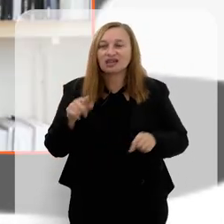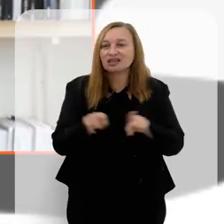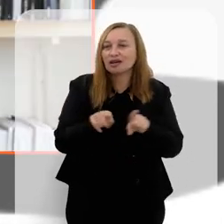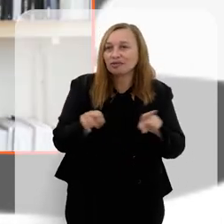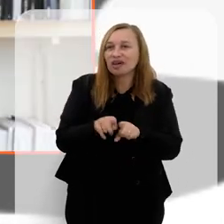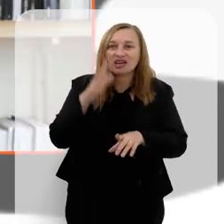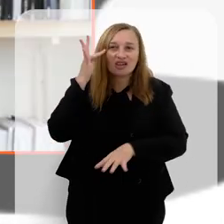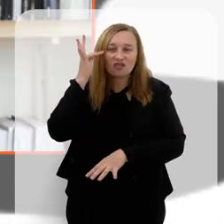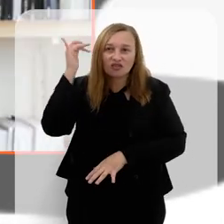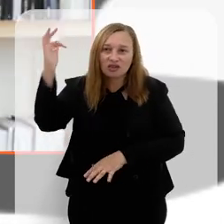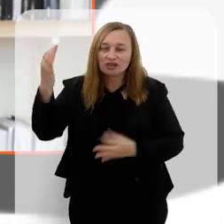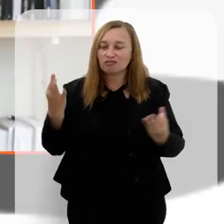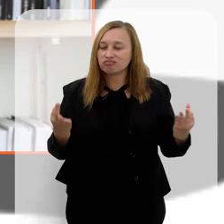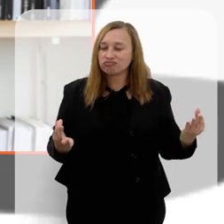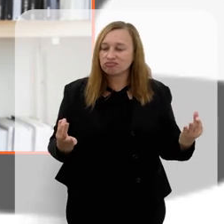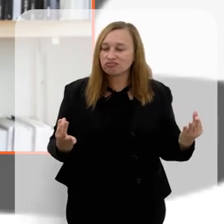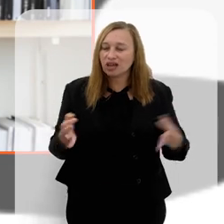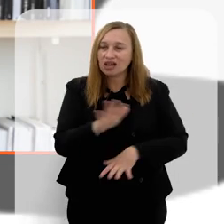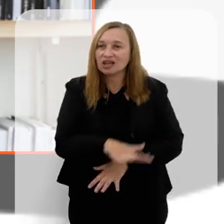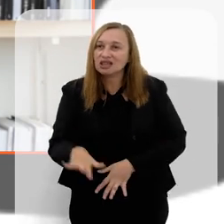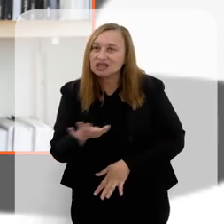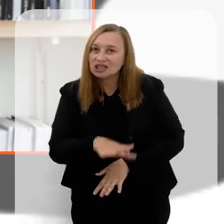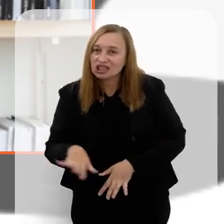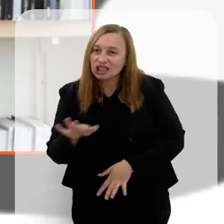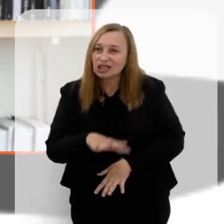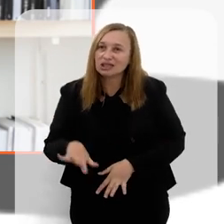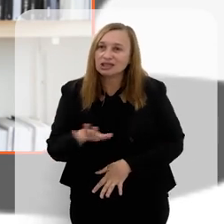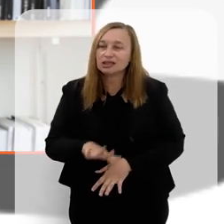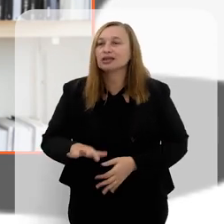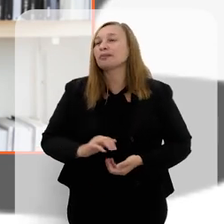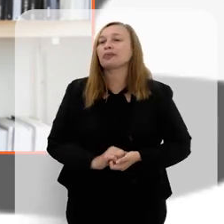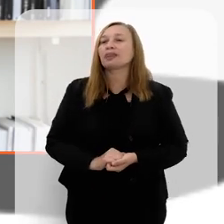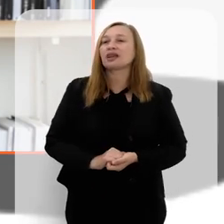também tem um Filosofar Meditar com as Crianças, onde a meditação